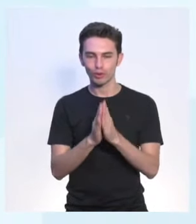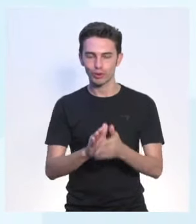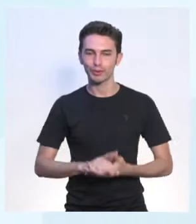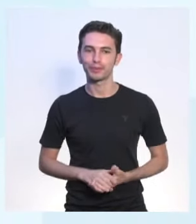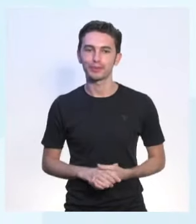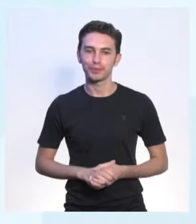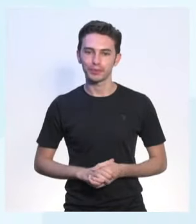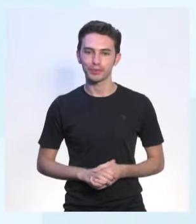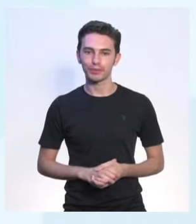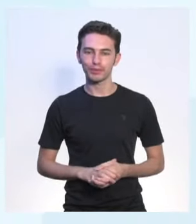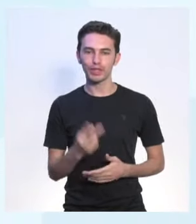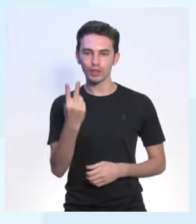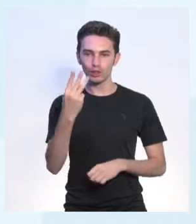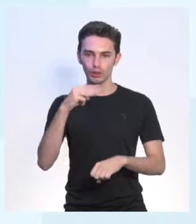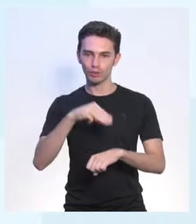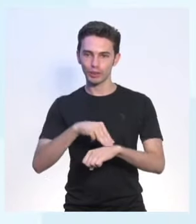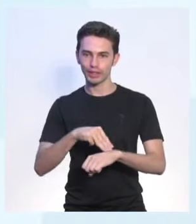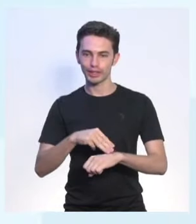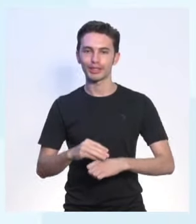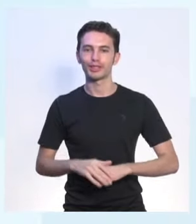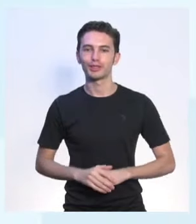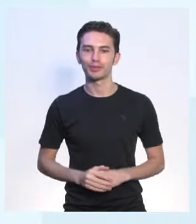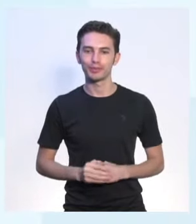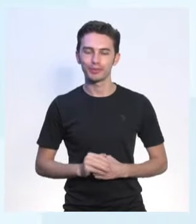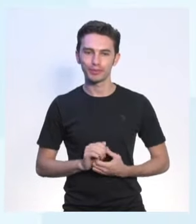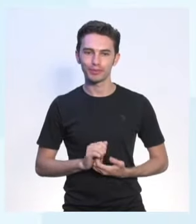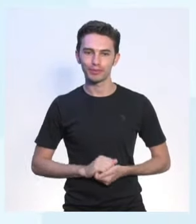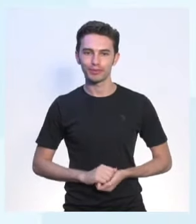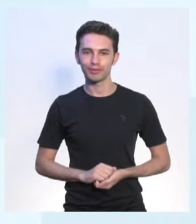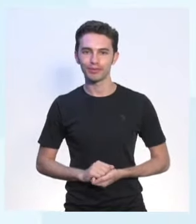então vamos lá. 2 minutes for you. Have fun. Se divirtam.